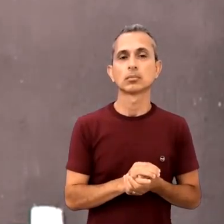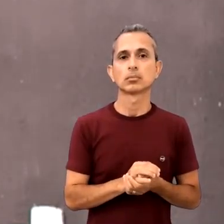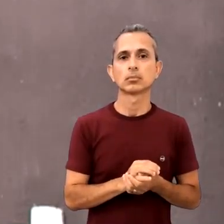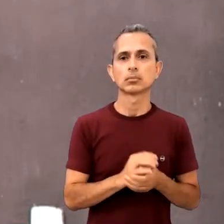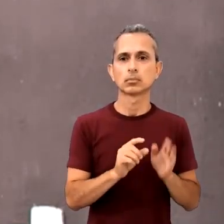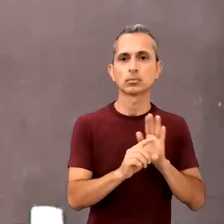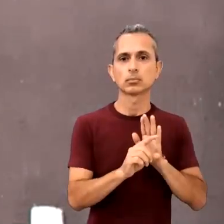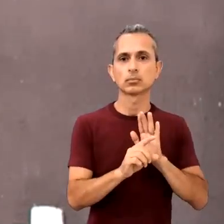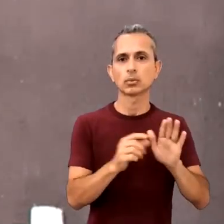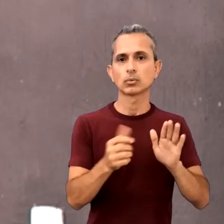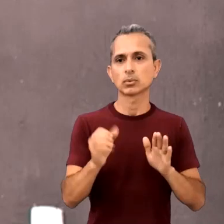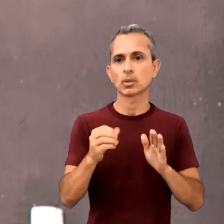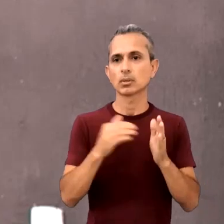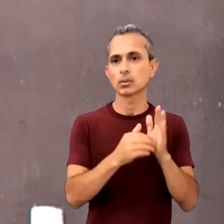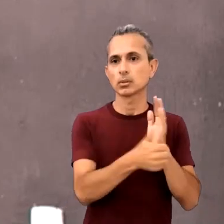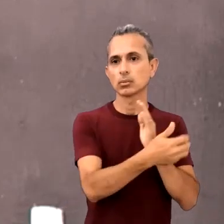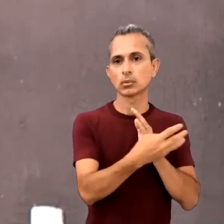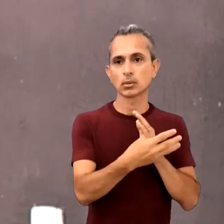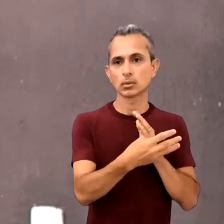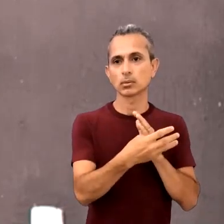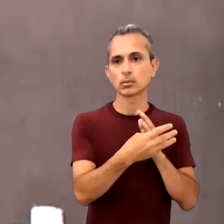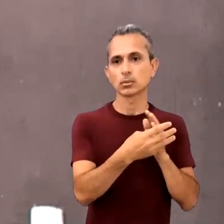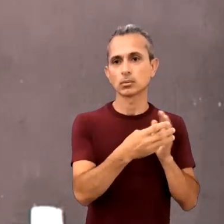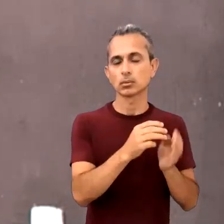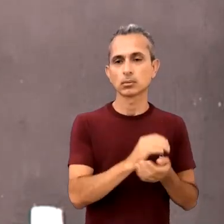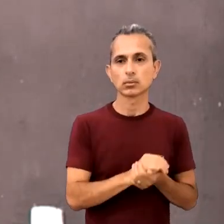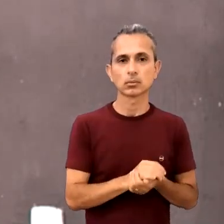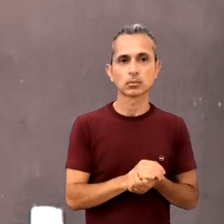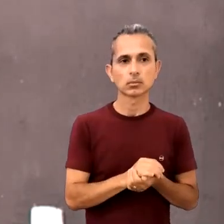O verso 10 ao verso 13,